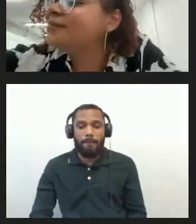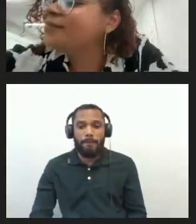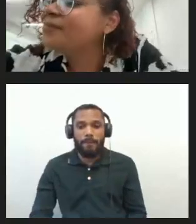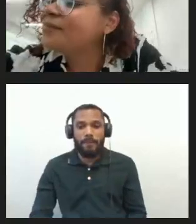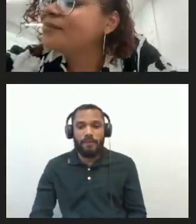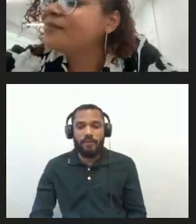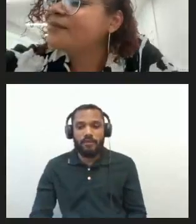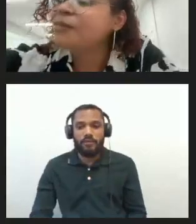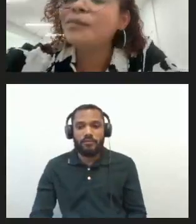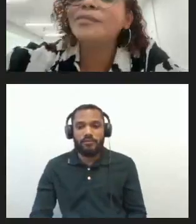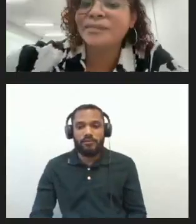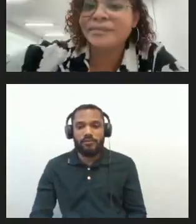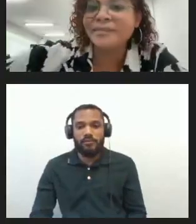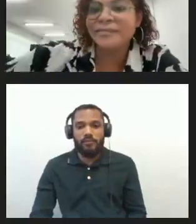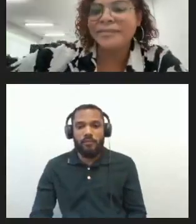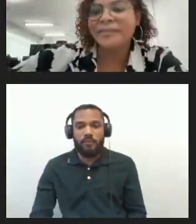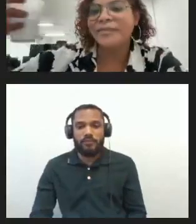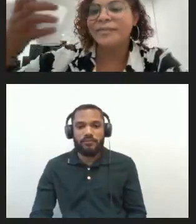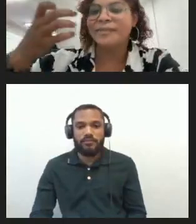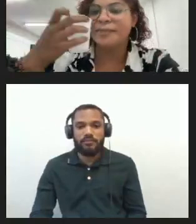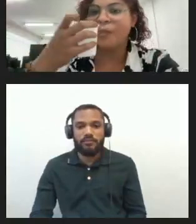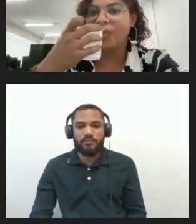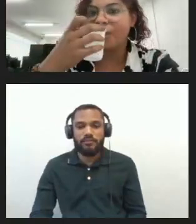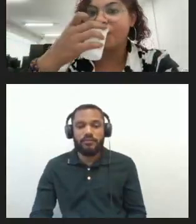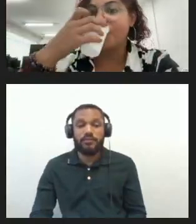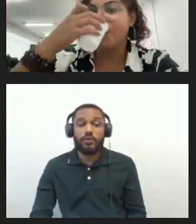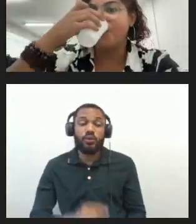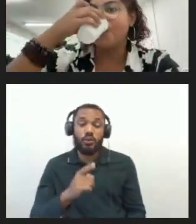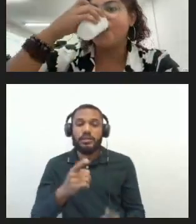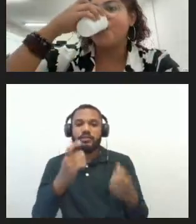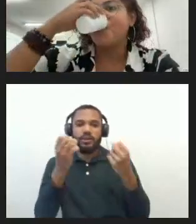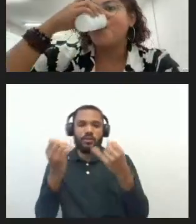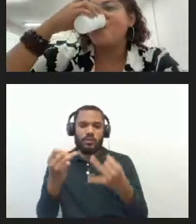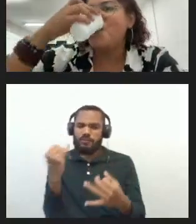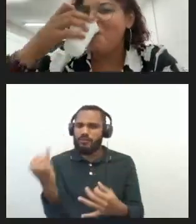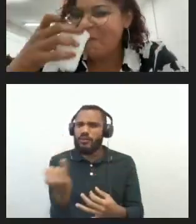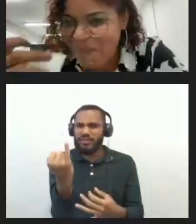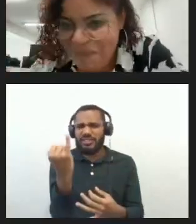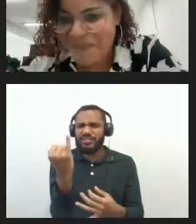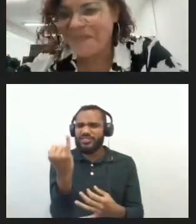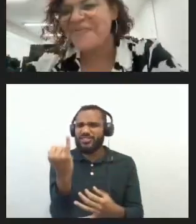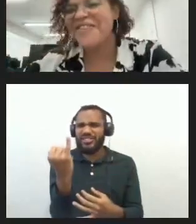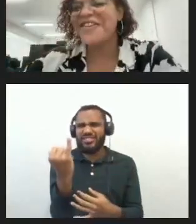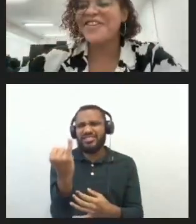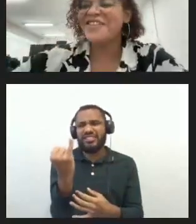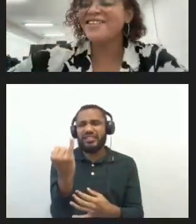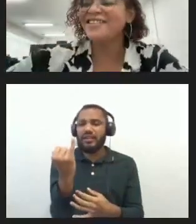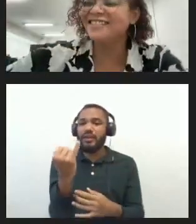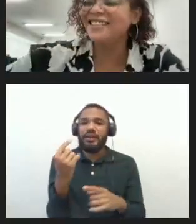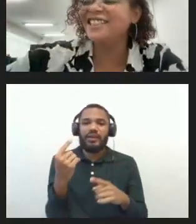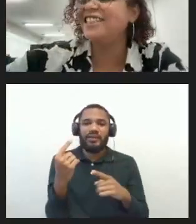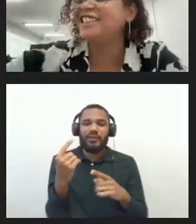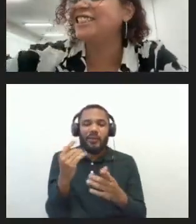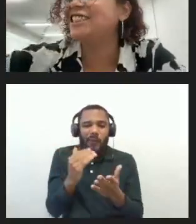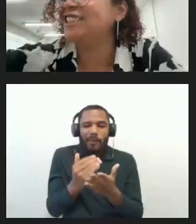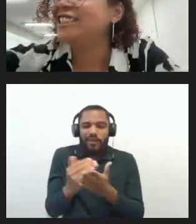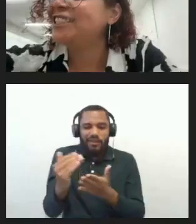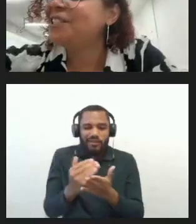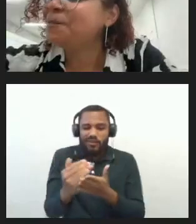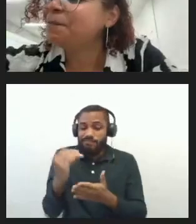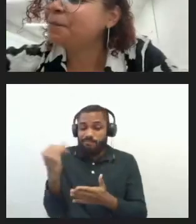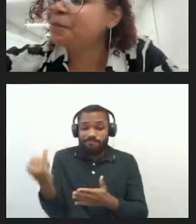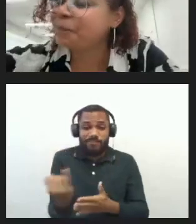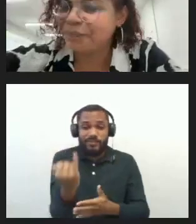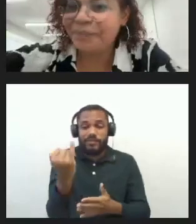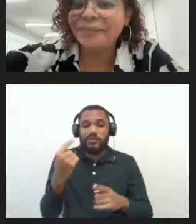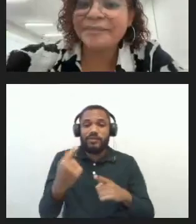eu acho muito importante essa sua fala, não que as outras não sejam, mas esse início é importante